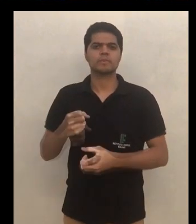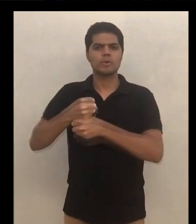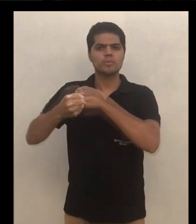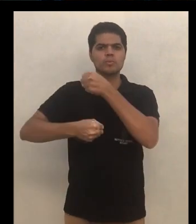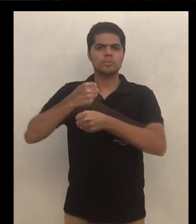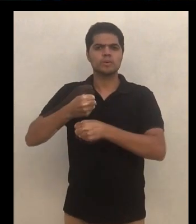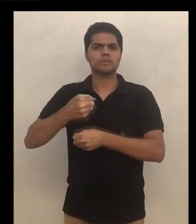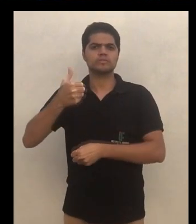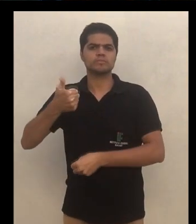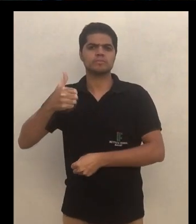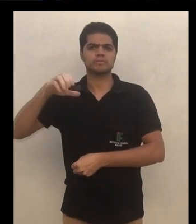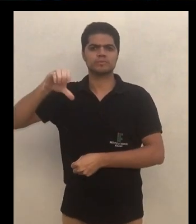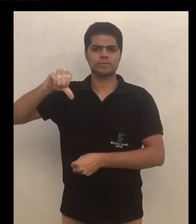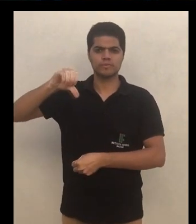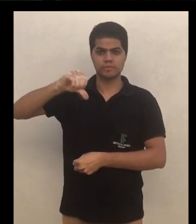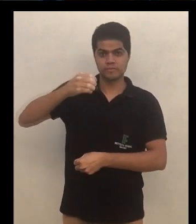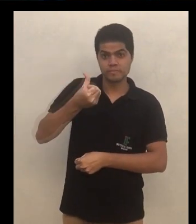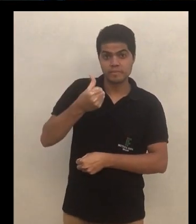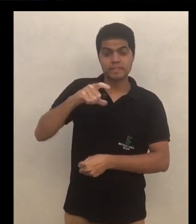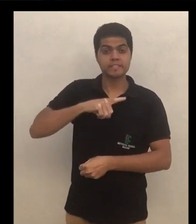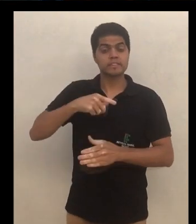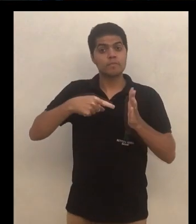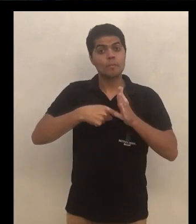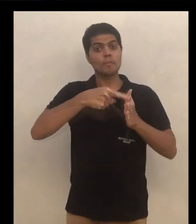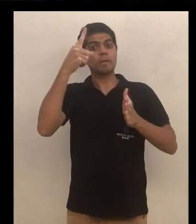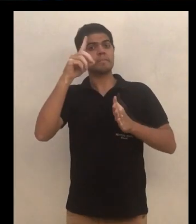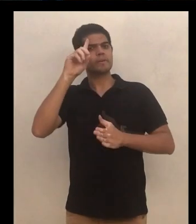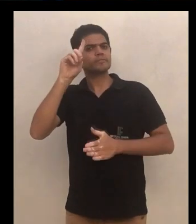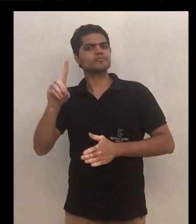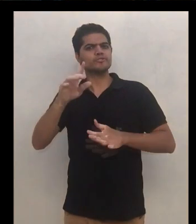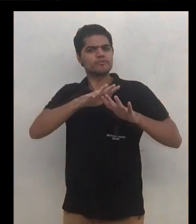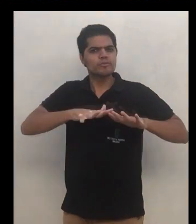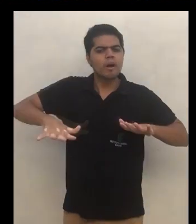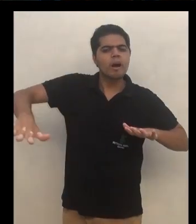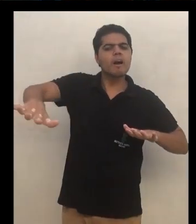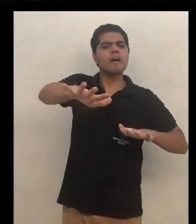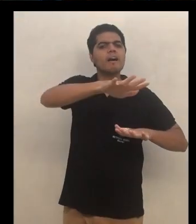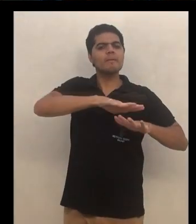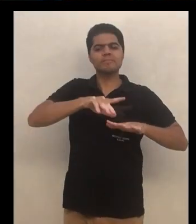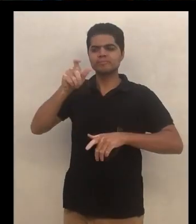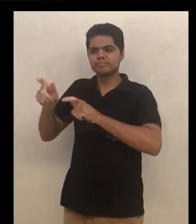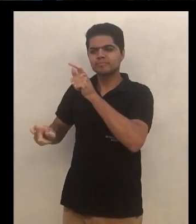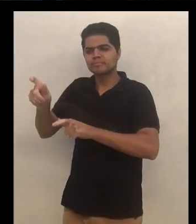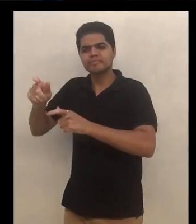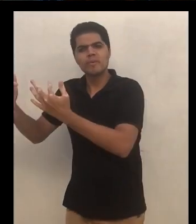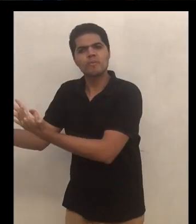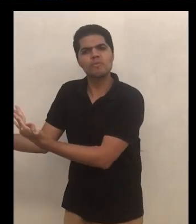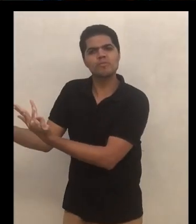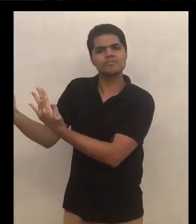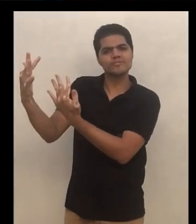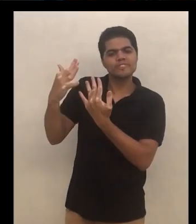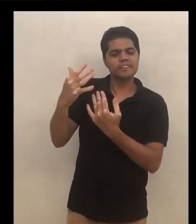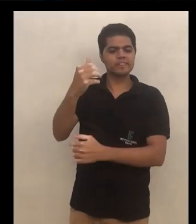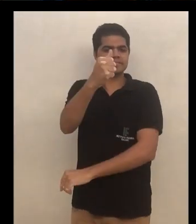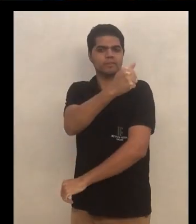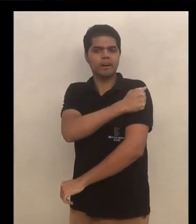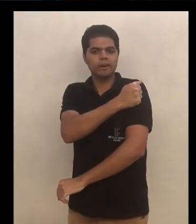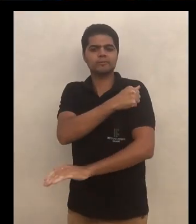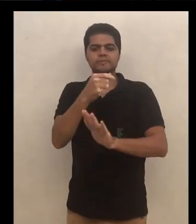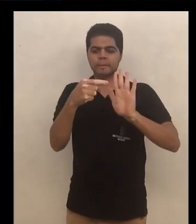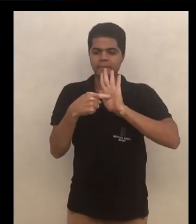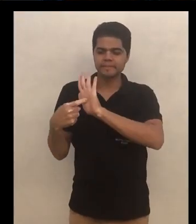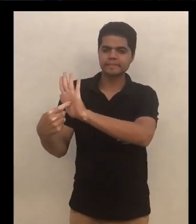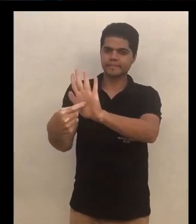Em 1996, nós realizamos o primeiro dia de campo, onde a gente trouxe o produtor para dentro da escola, os